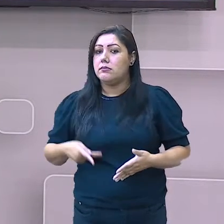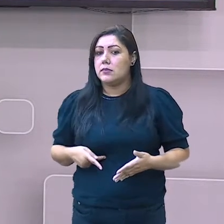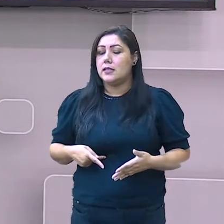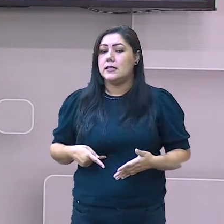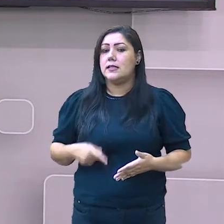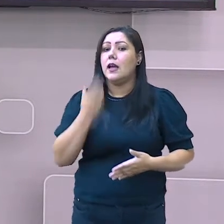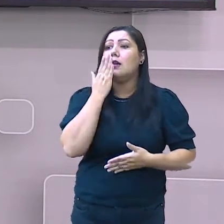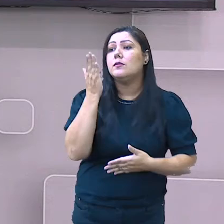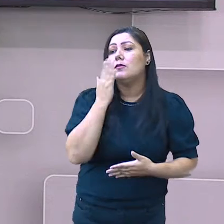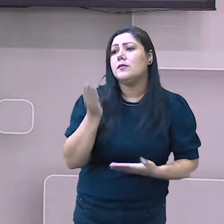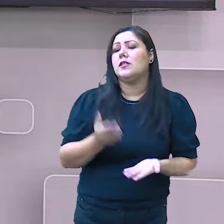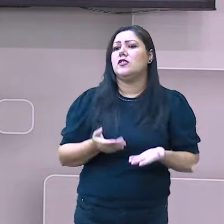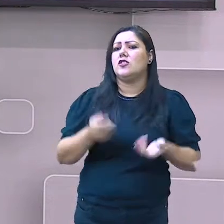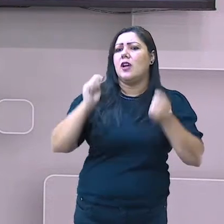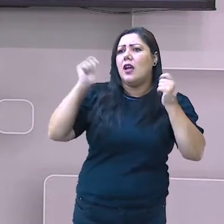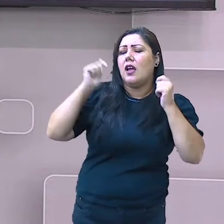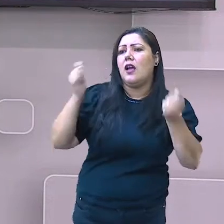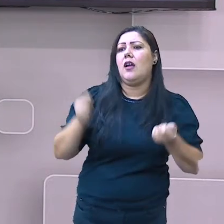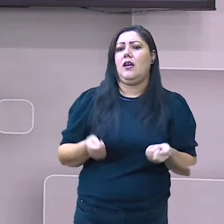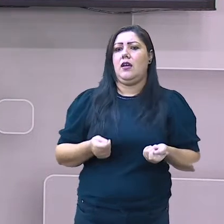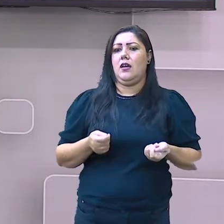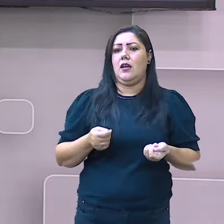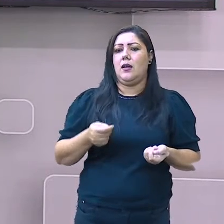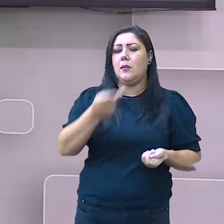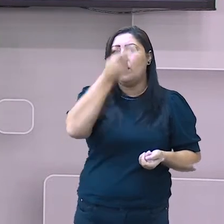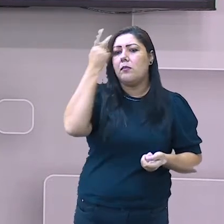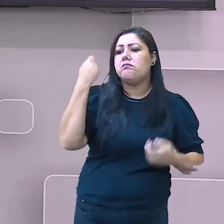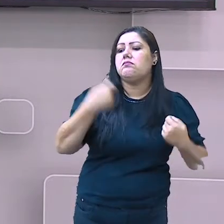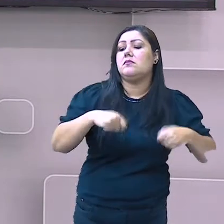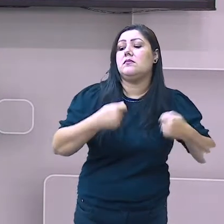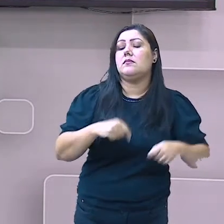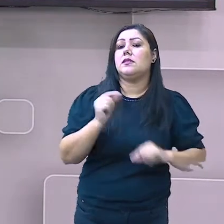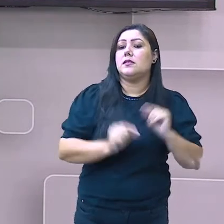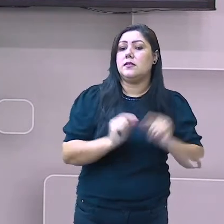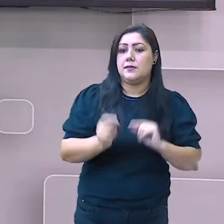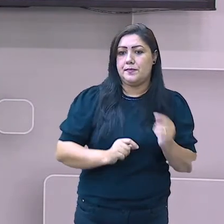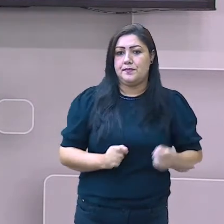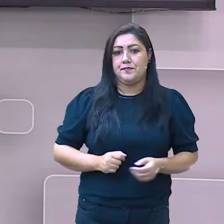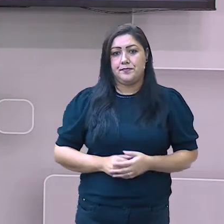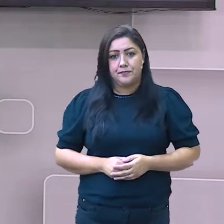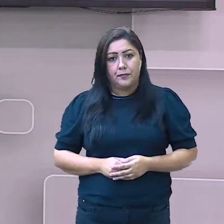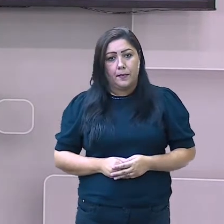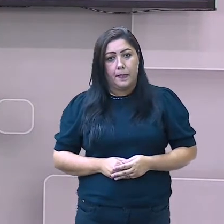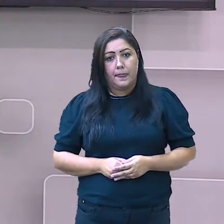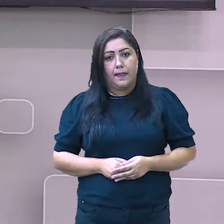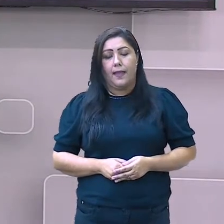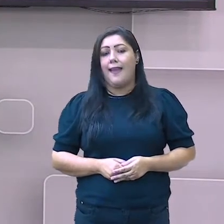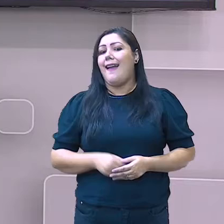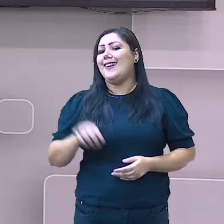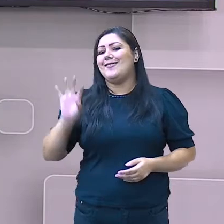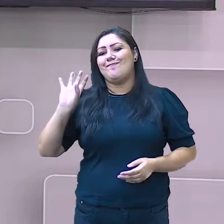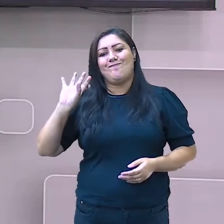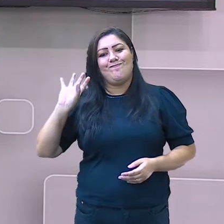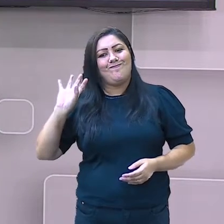necessidades do povo, as nossas necessidades. Mas, de fato, isso não aconteceu.